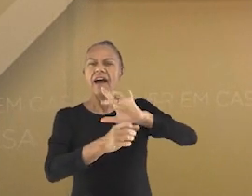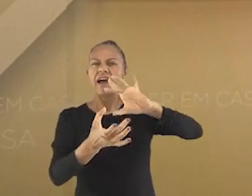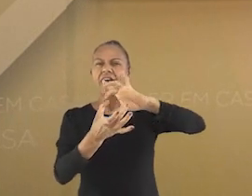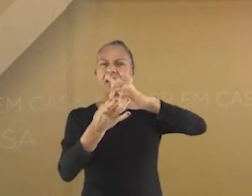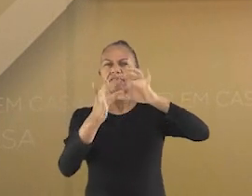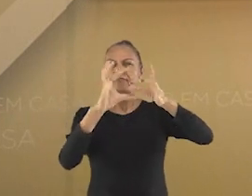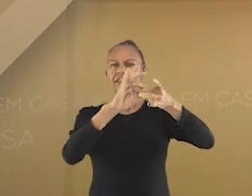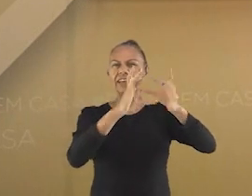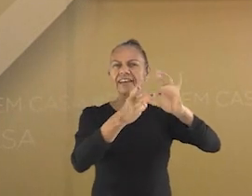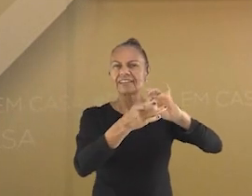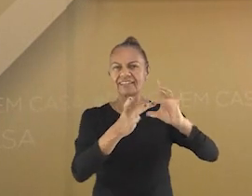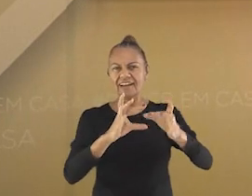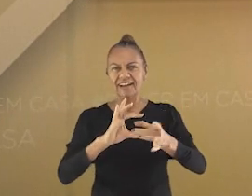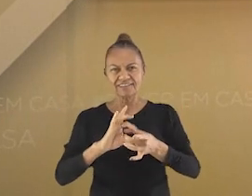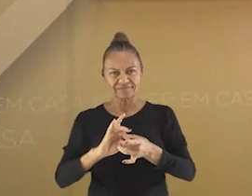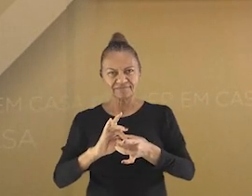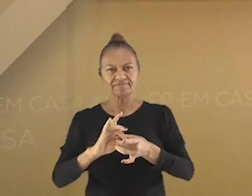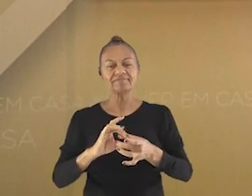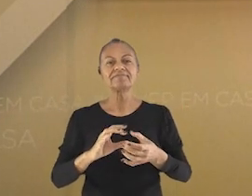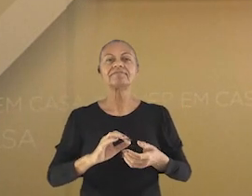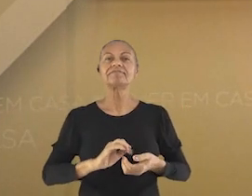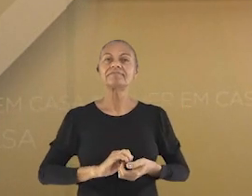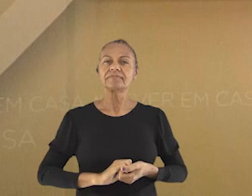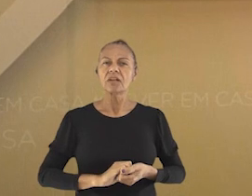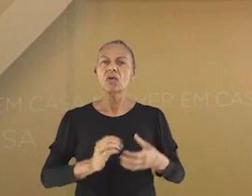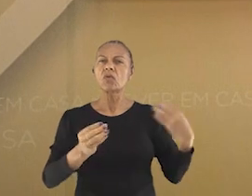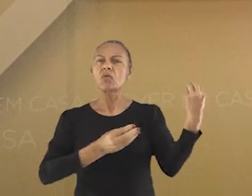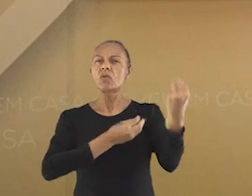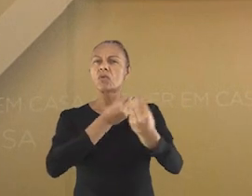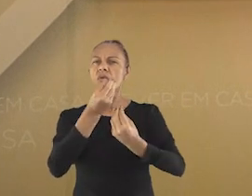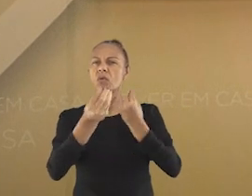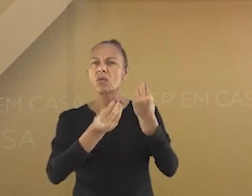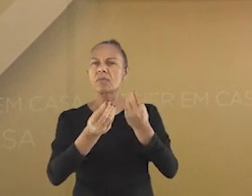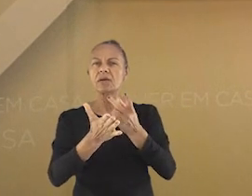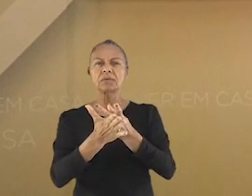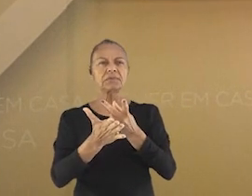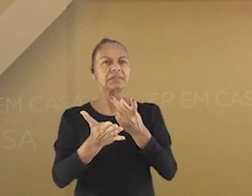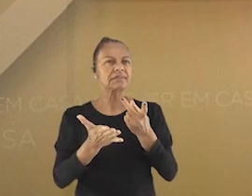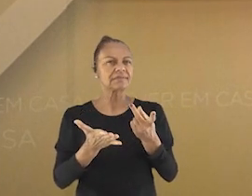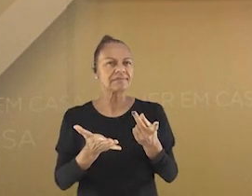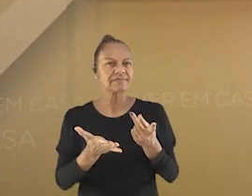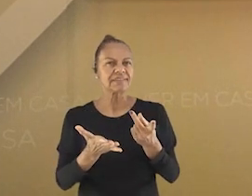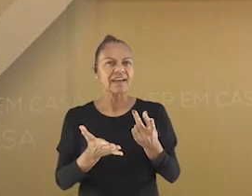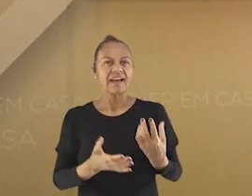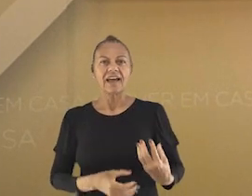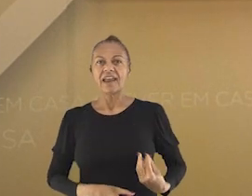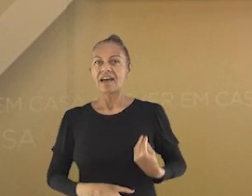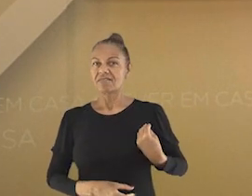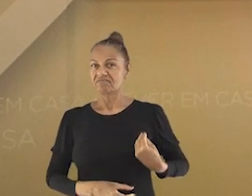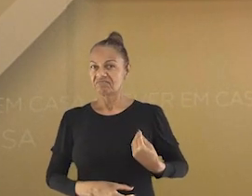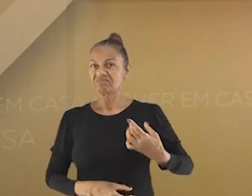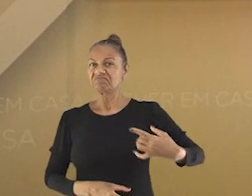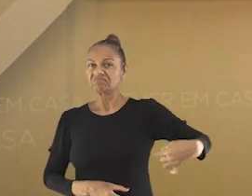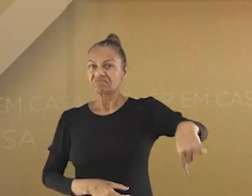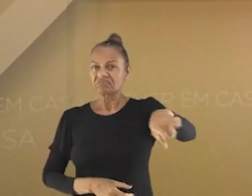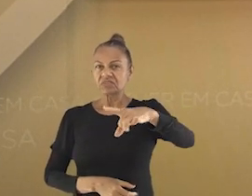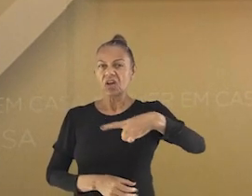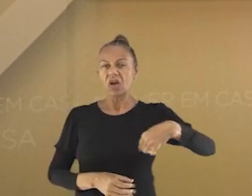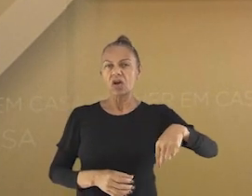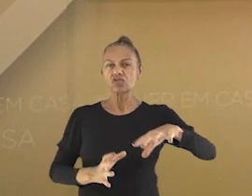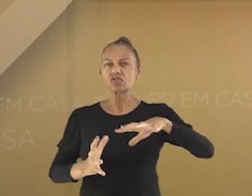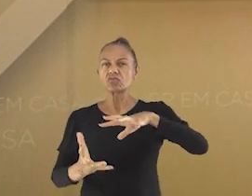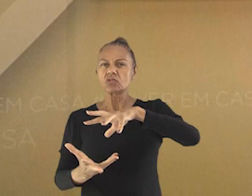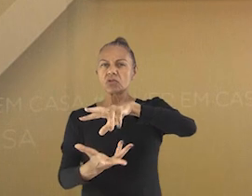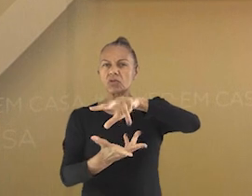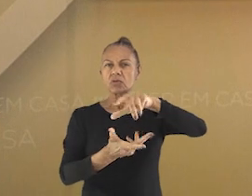distâncias e o tempo. Mas como isso acontece? Vivemos em um mundo onde